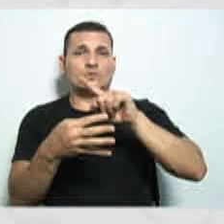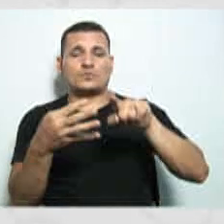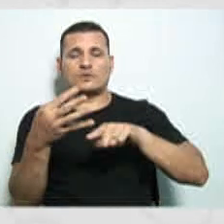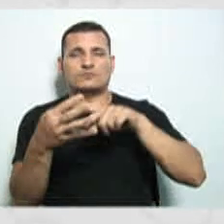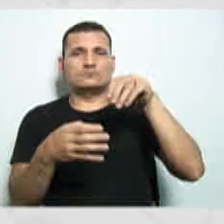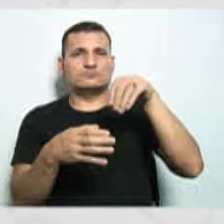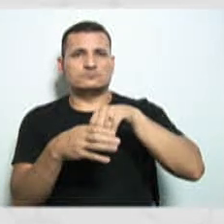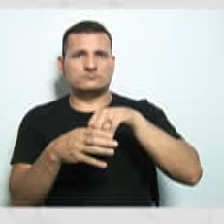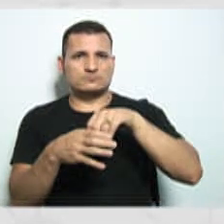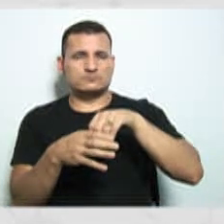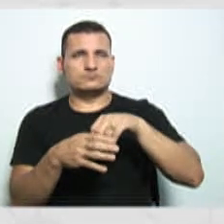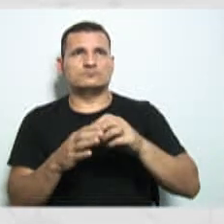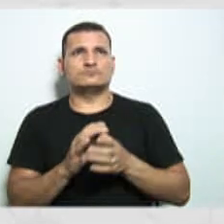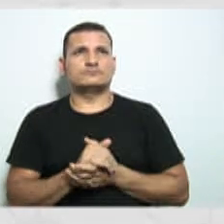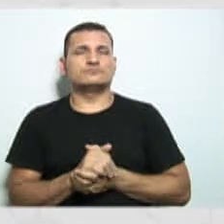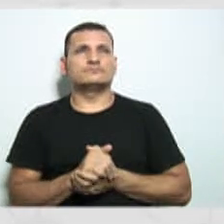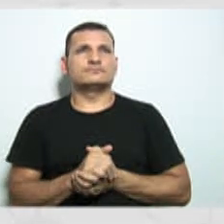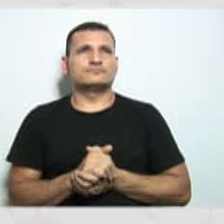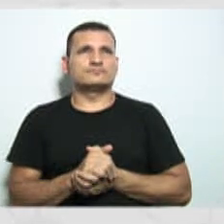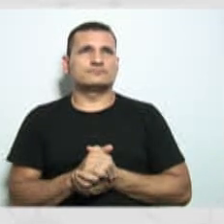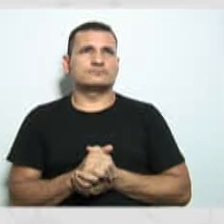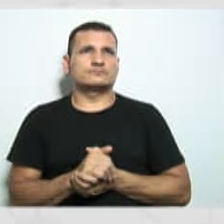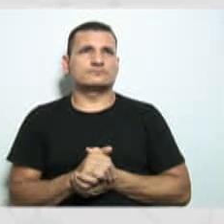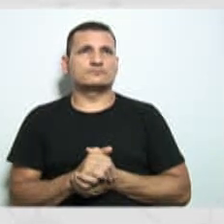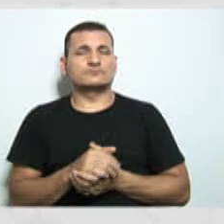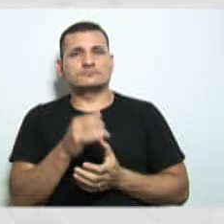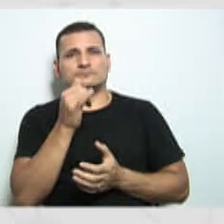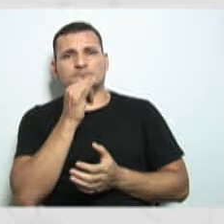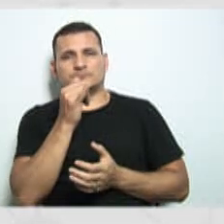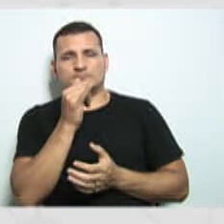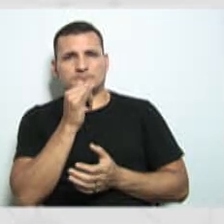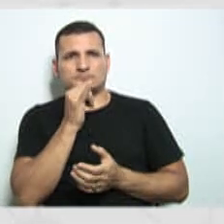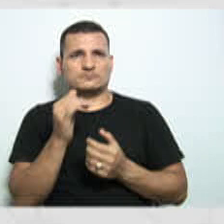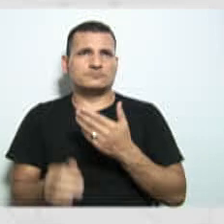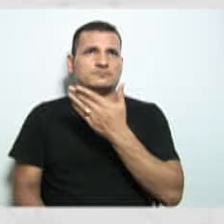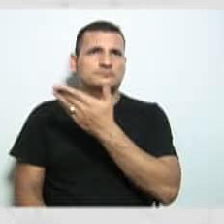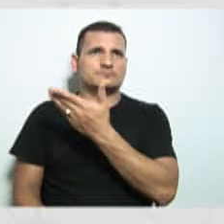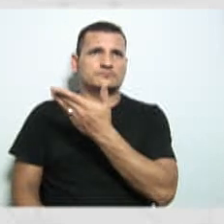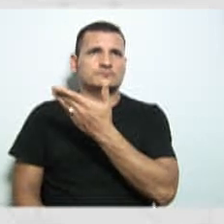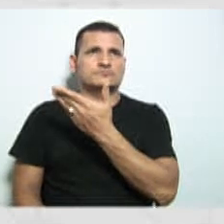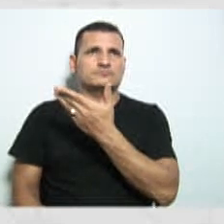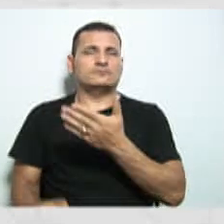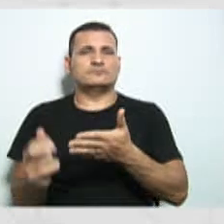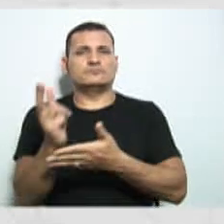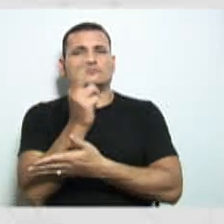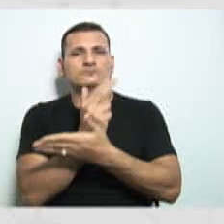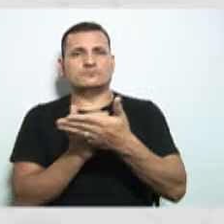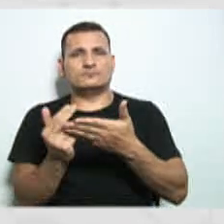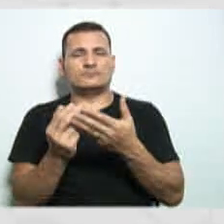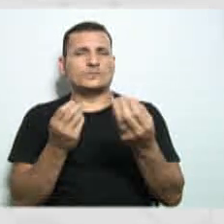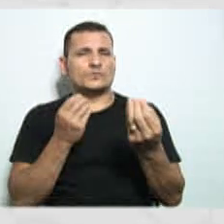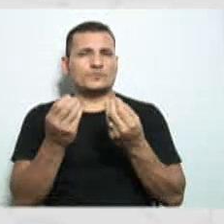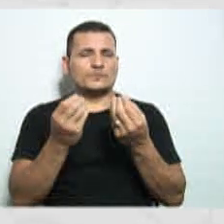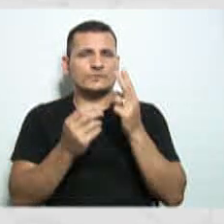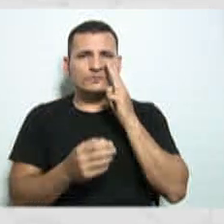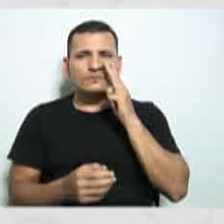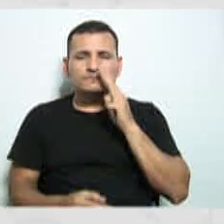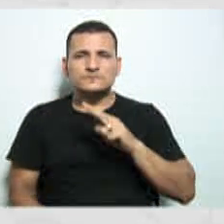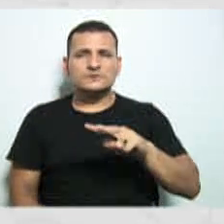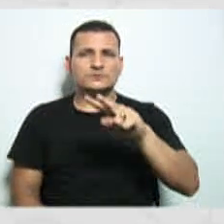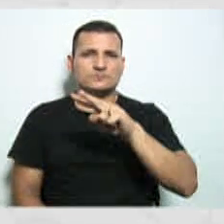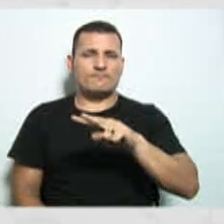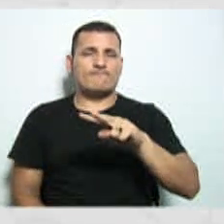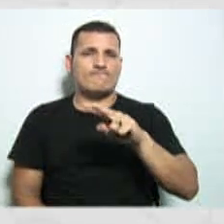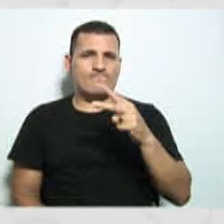que demonstram a mesma. Tá bom? Eu trouxe aqui o modelo de mapa estratégico, como você pode estar visualizando aí na